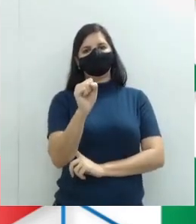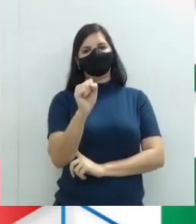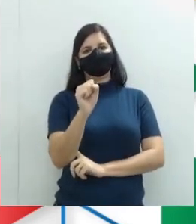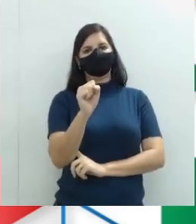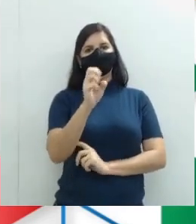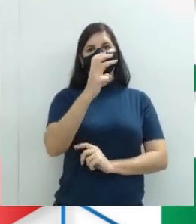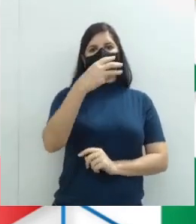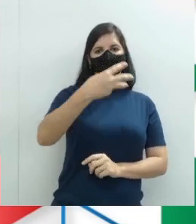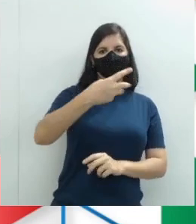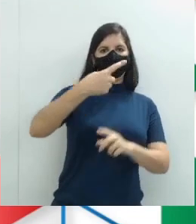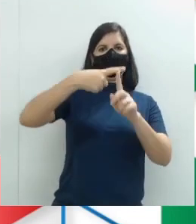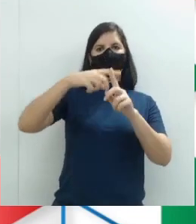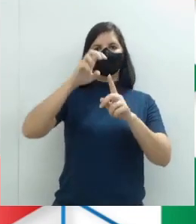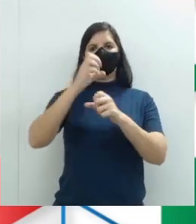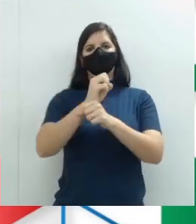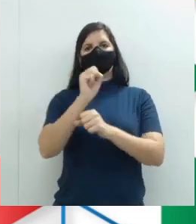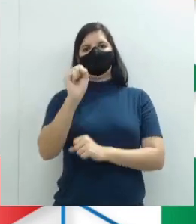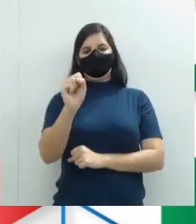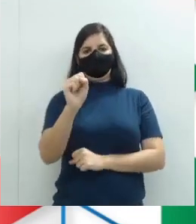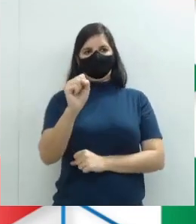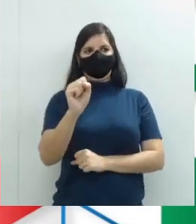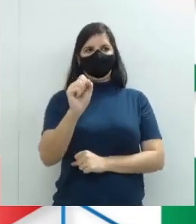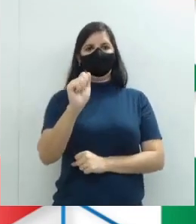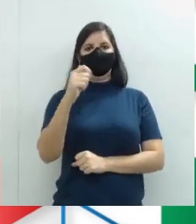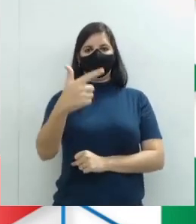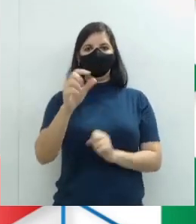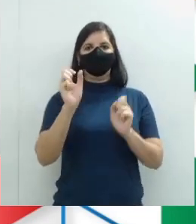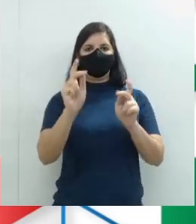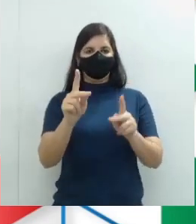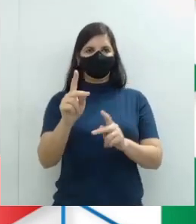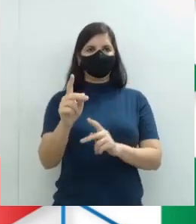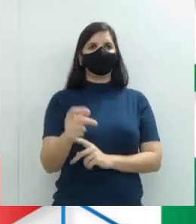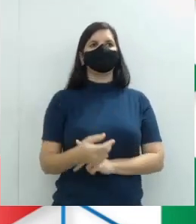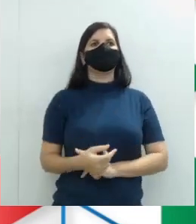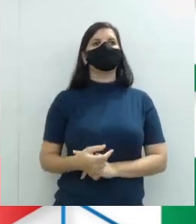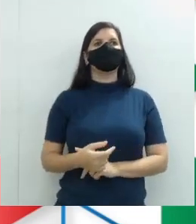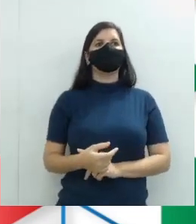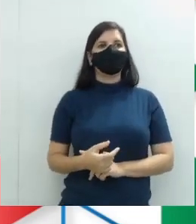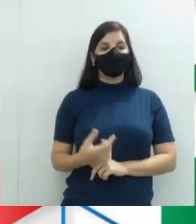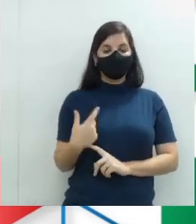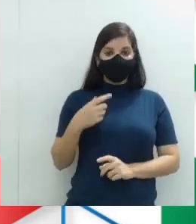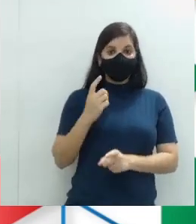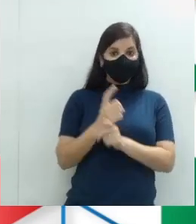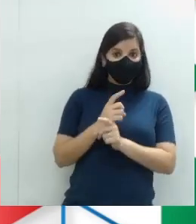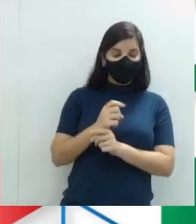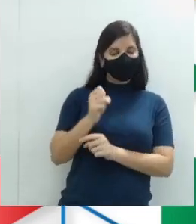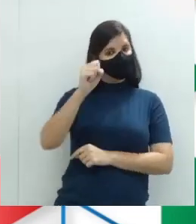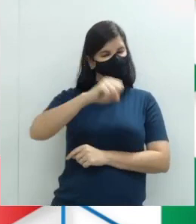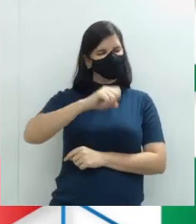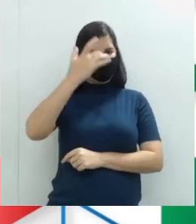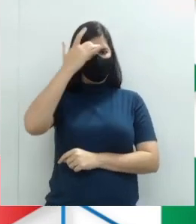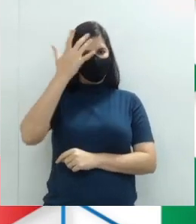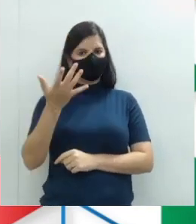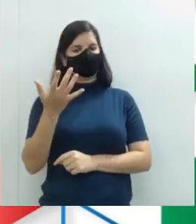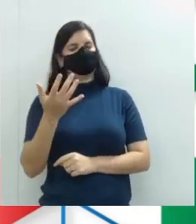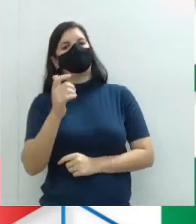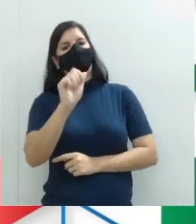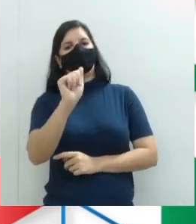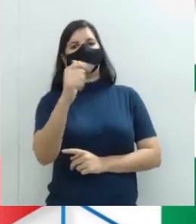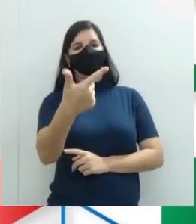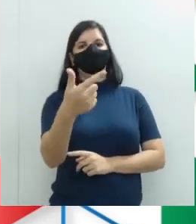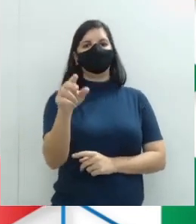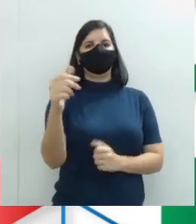O segundo termo vale 8. Não esquece, esse é o A2. Ah, é assim que acha, professor? Exatamente. Eu acho o